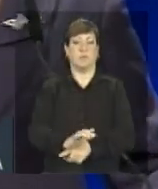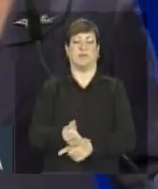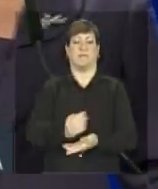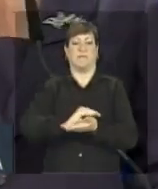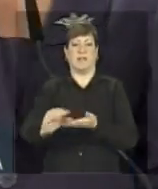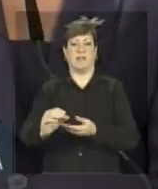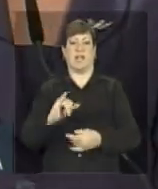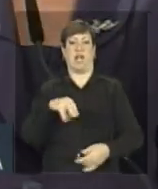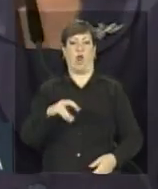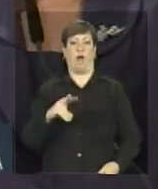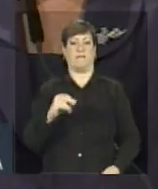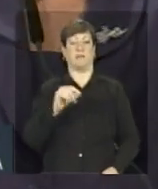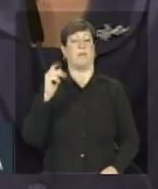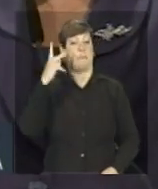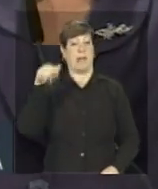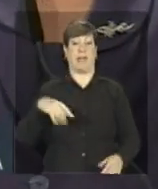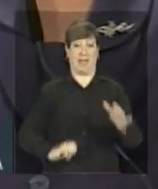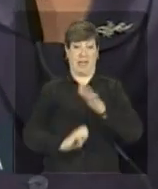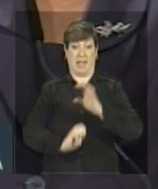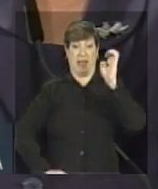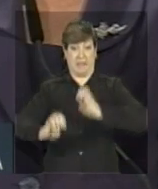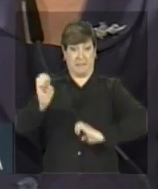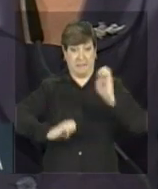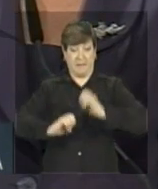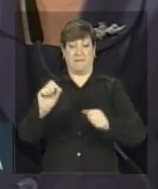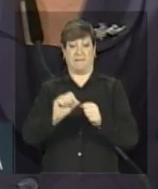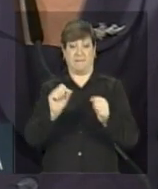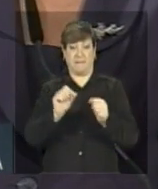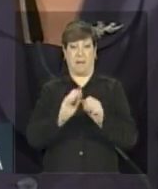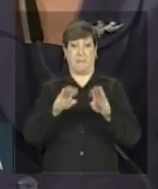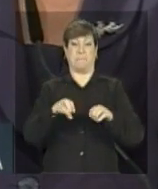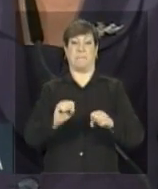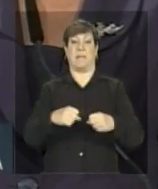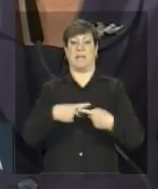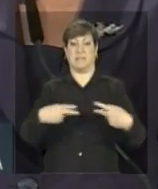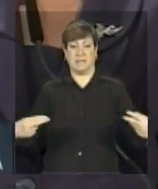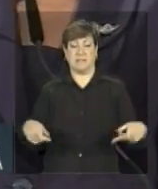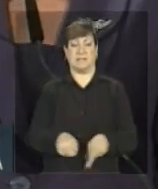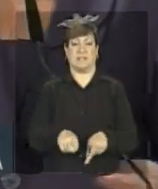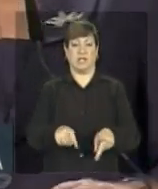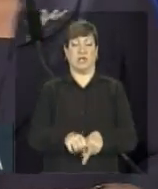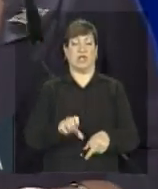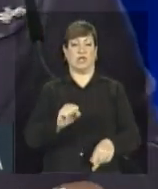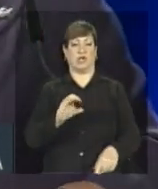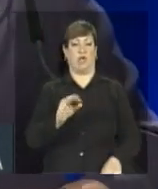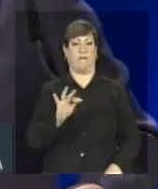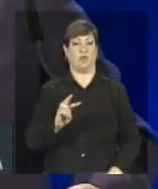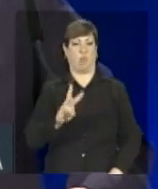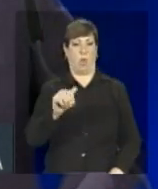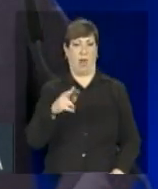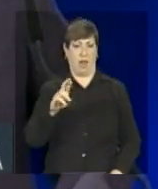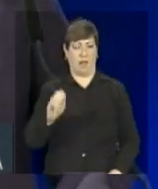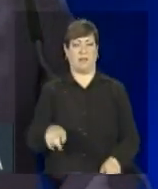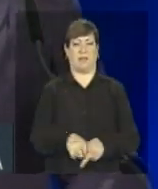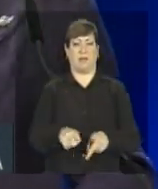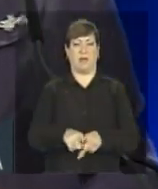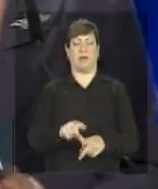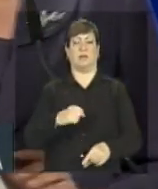para empresas que produzam bens de tecnologia digital e softwares no país.